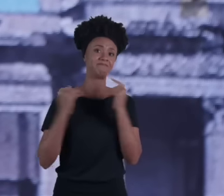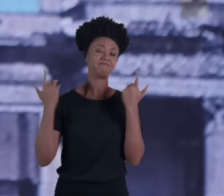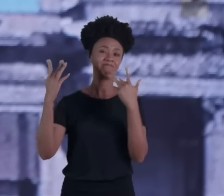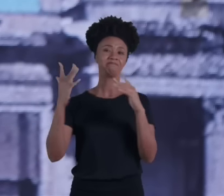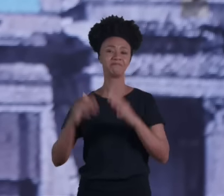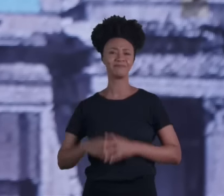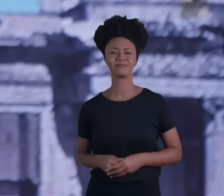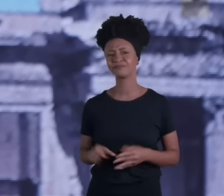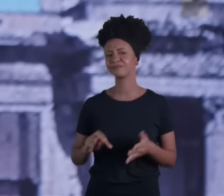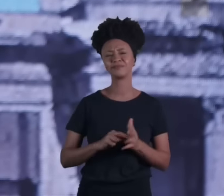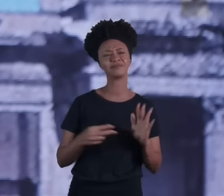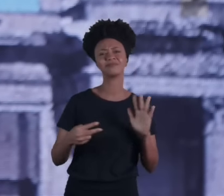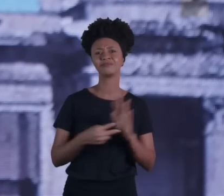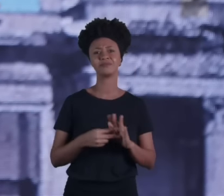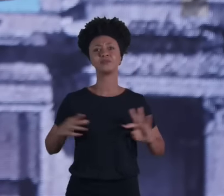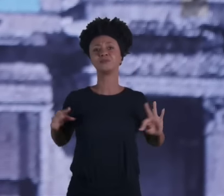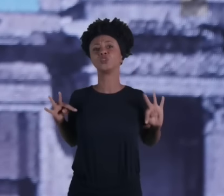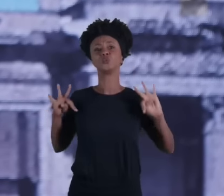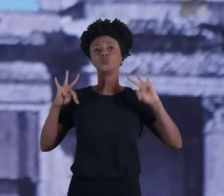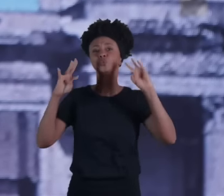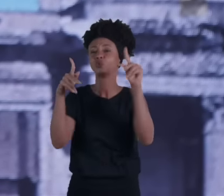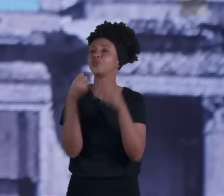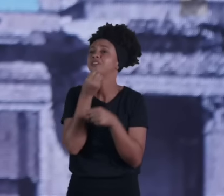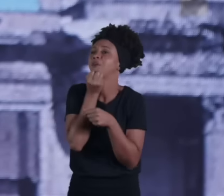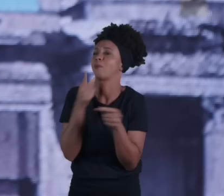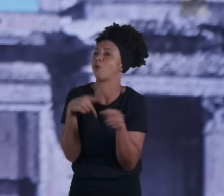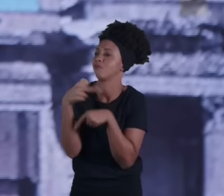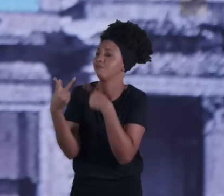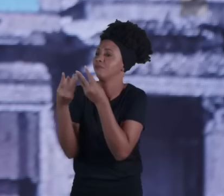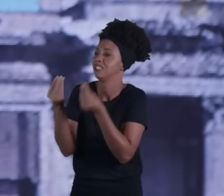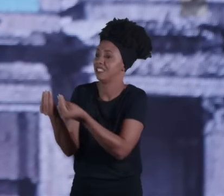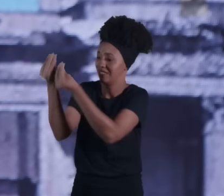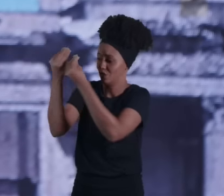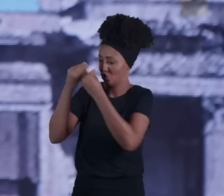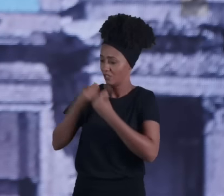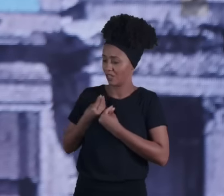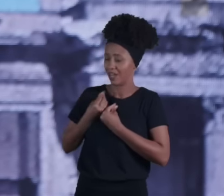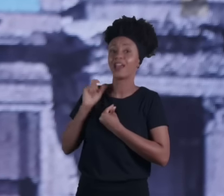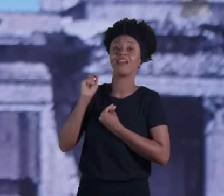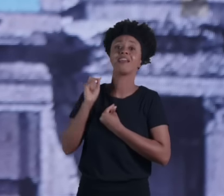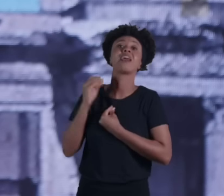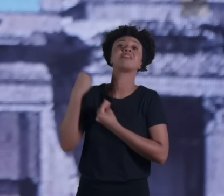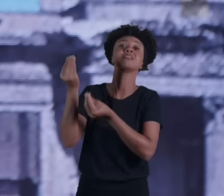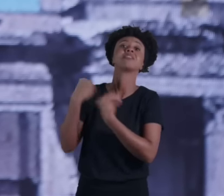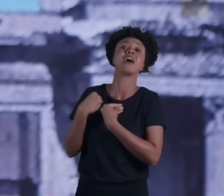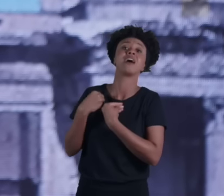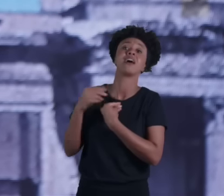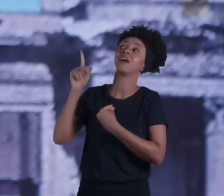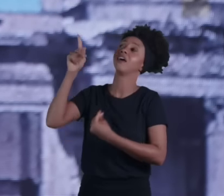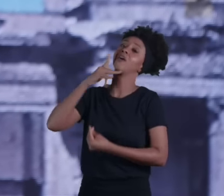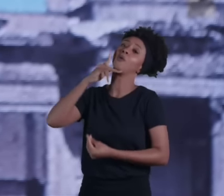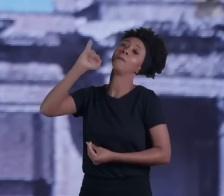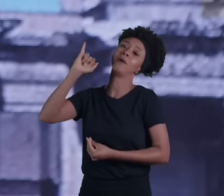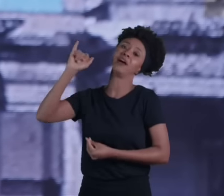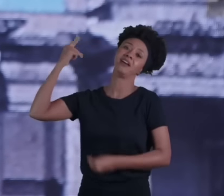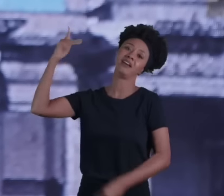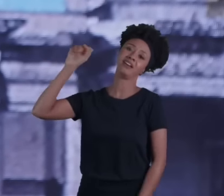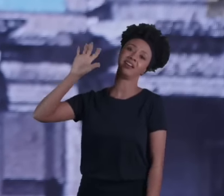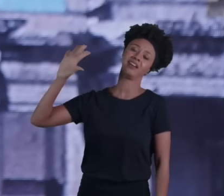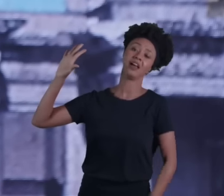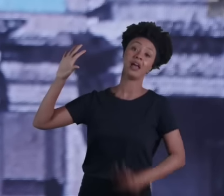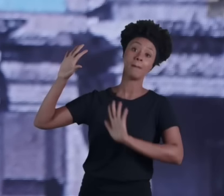Ou seja, toda dádiva, todo presente vem do Pai Celeste, mas